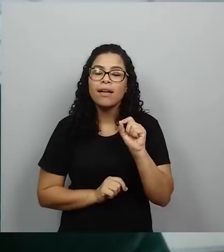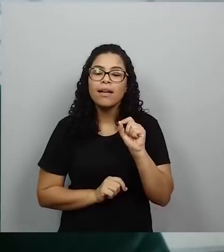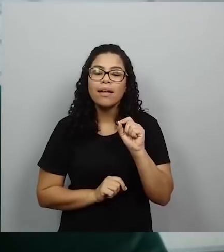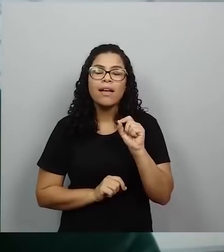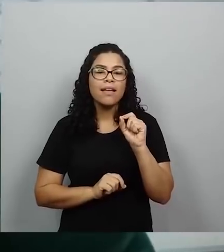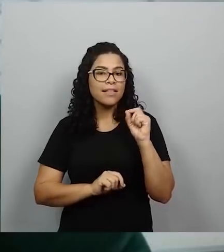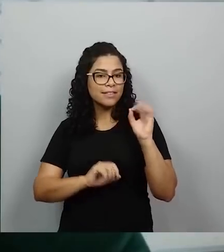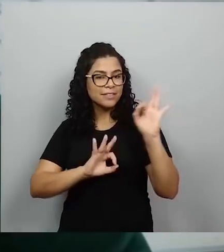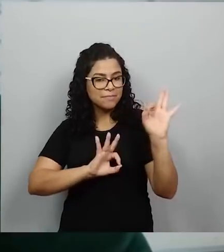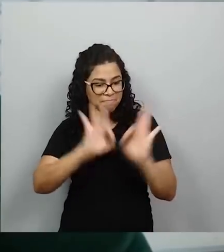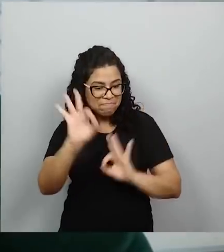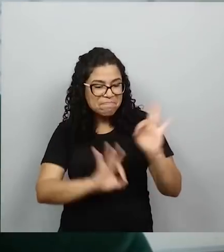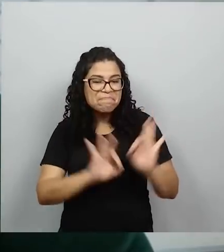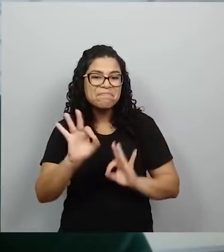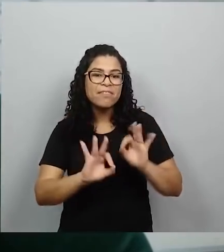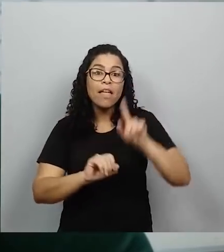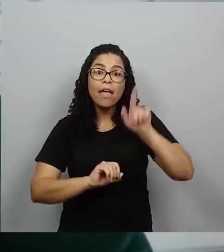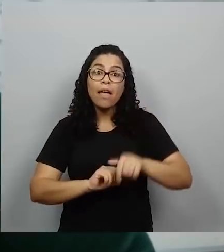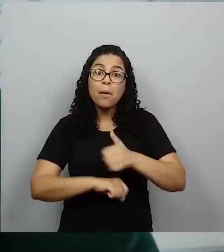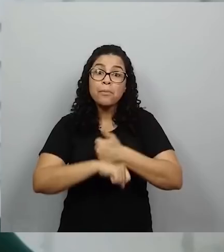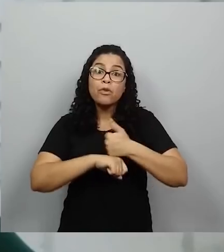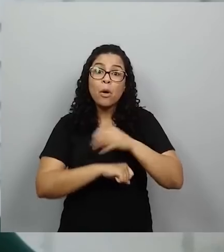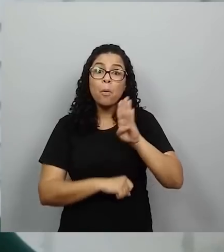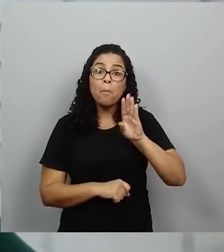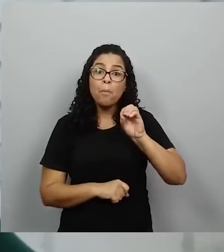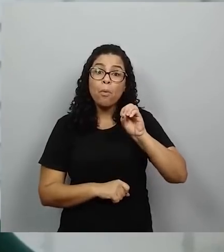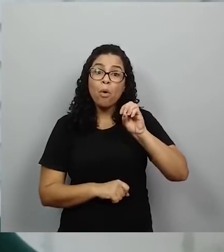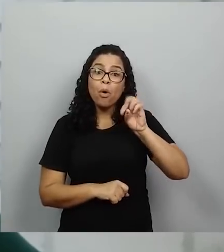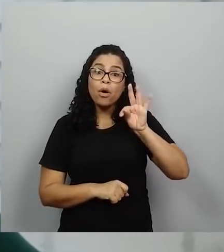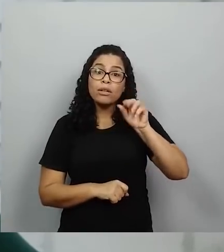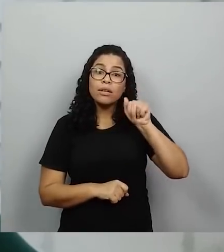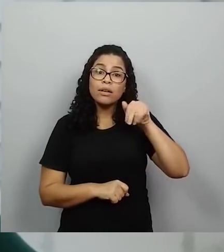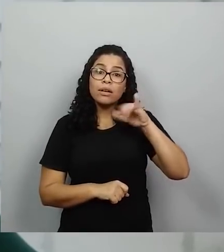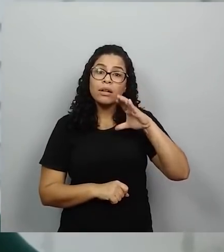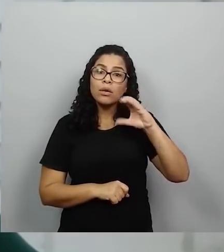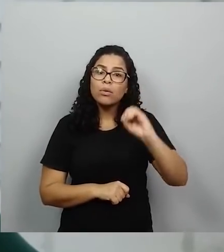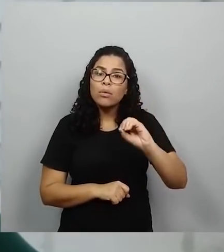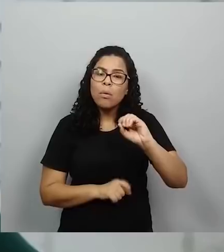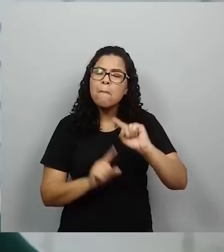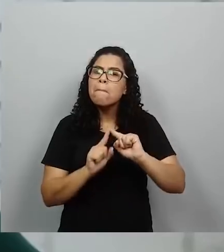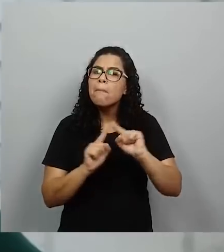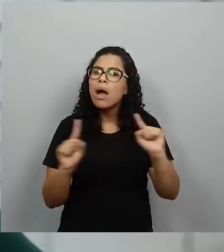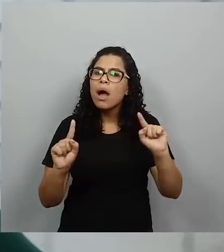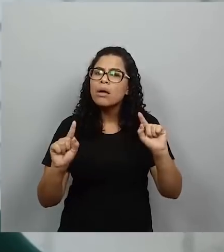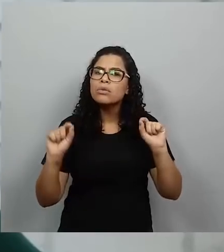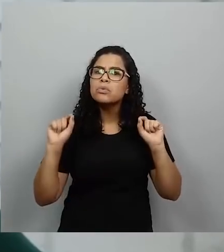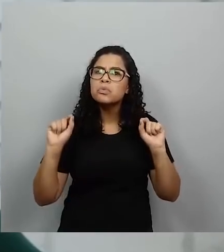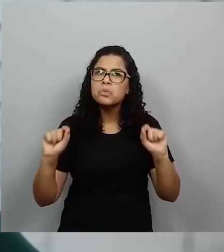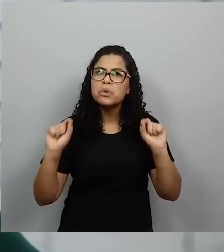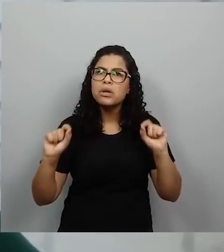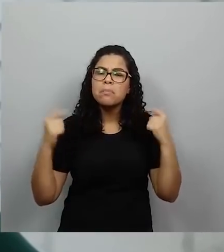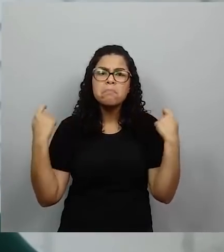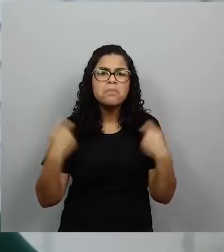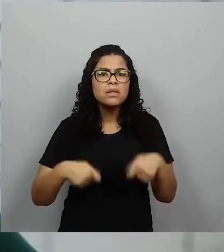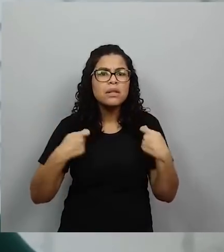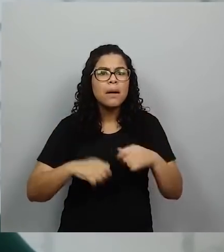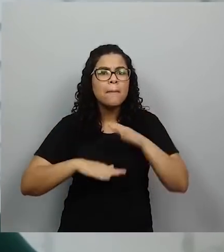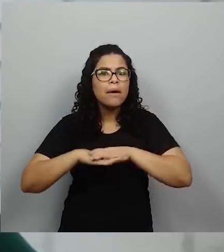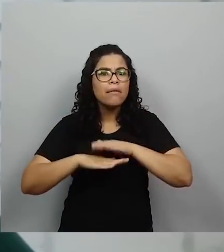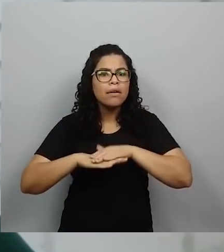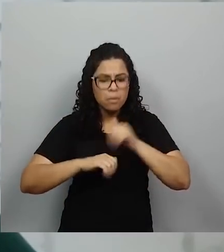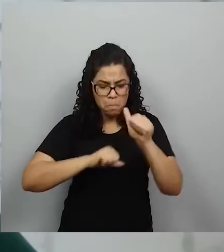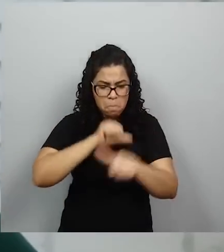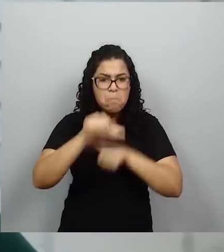esse belíssimo trabalho são os botânicos. Mas o que será que a gente precisa fazer para